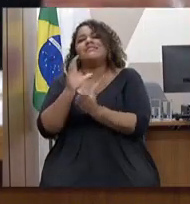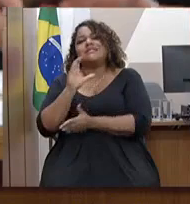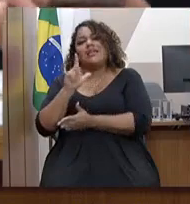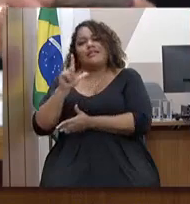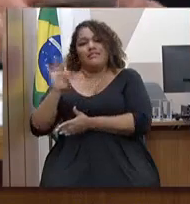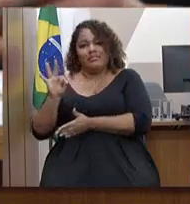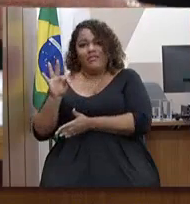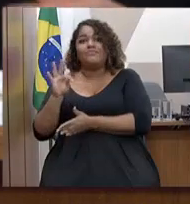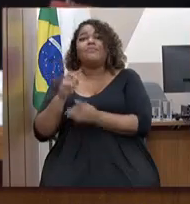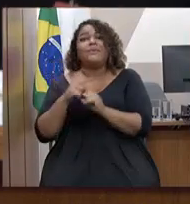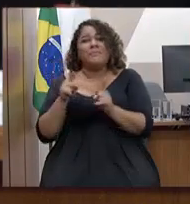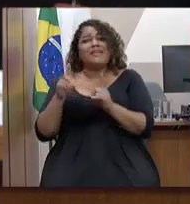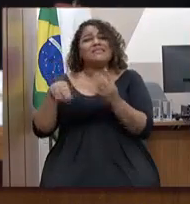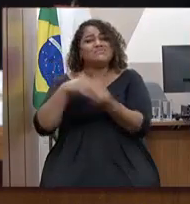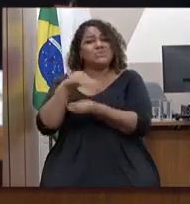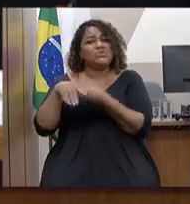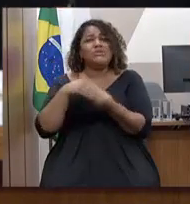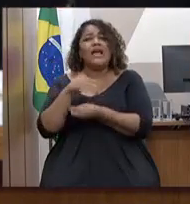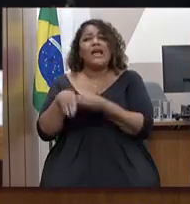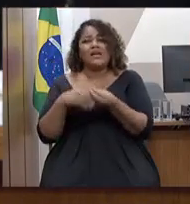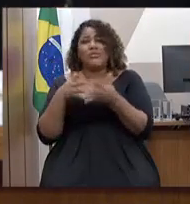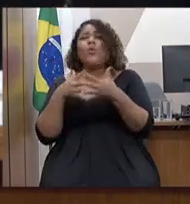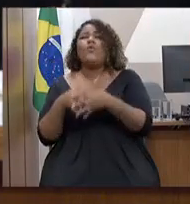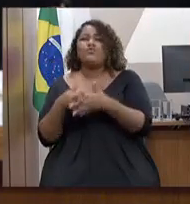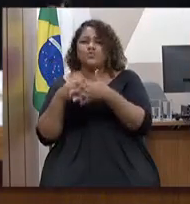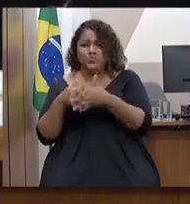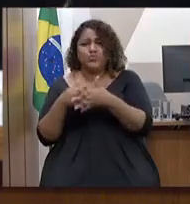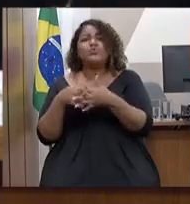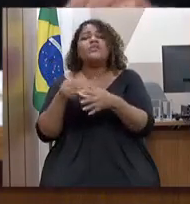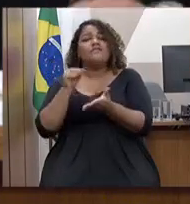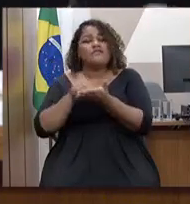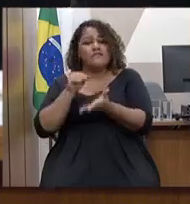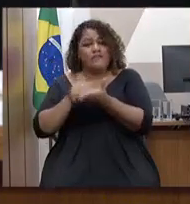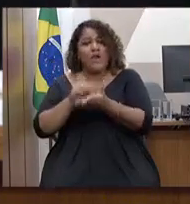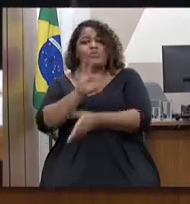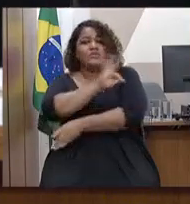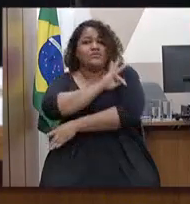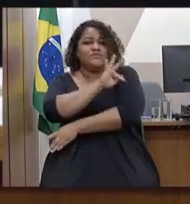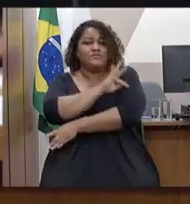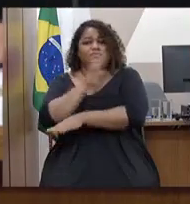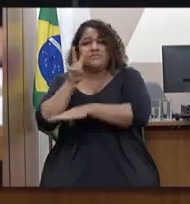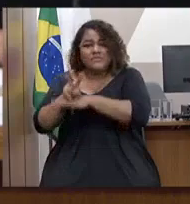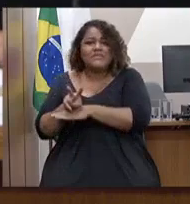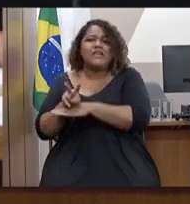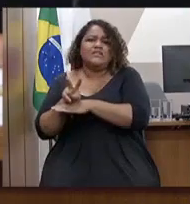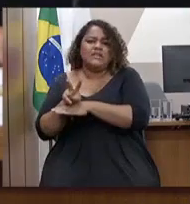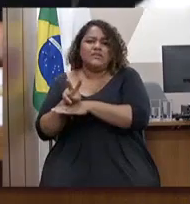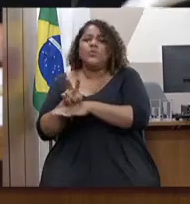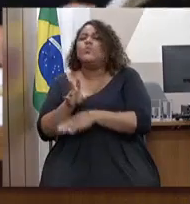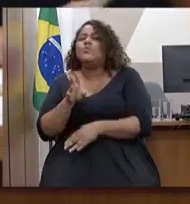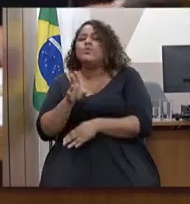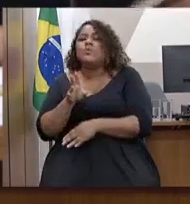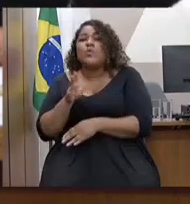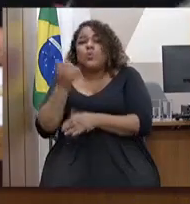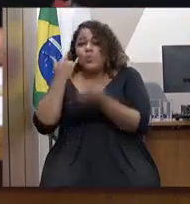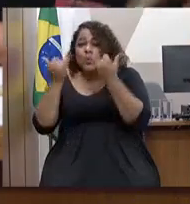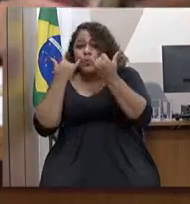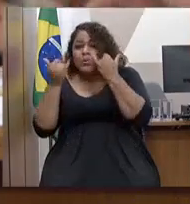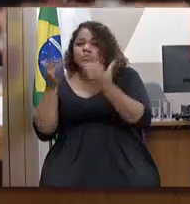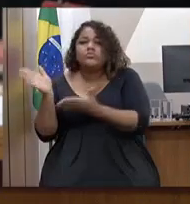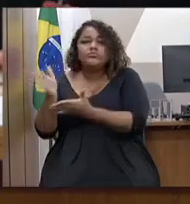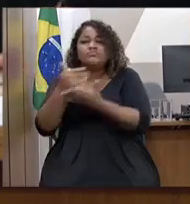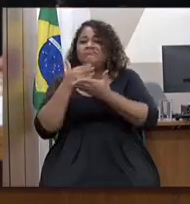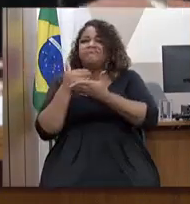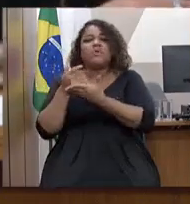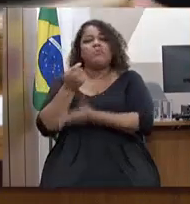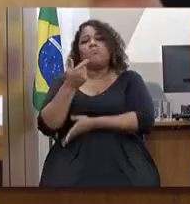vista de fiscalização real a gente tem muito pouca força sobre serviços públicos Então eu acho que isso é uma luta paralela vamos dizer assim de